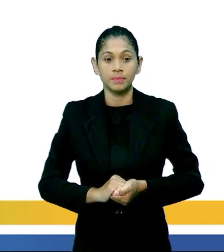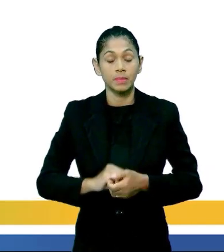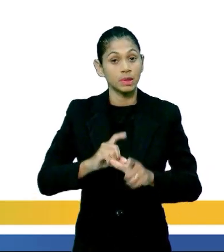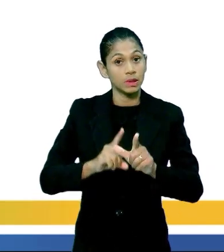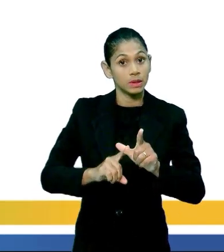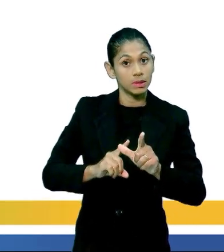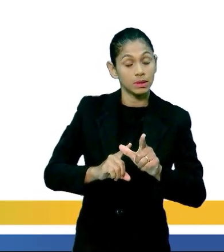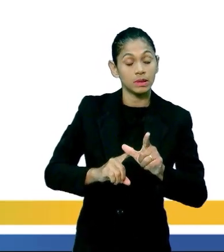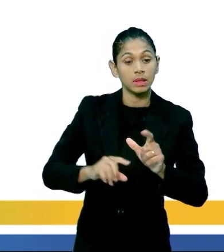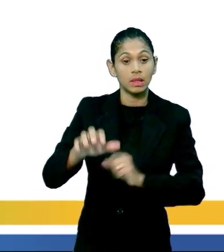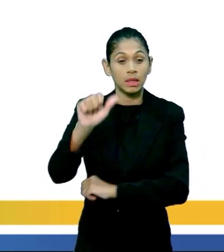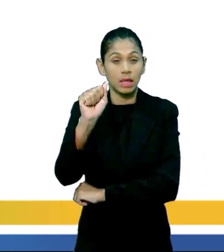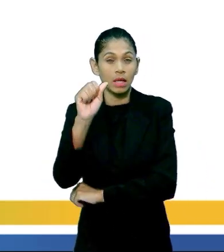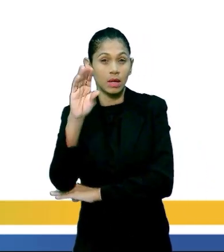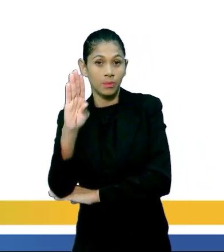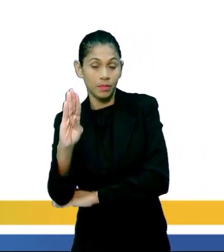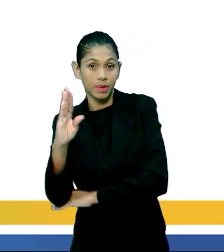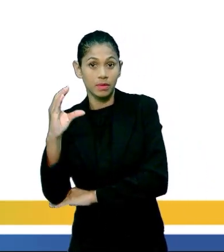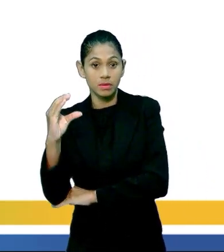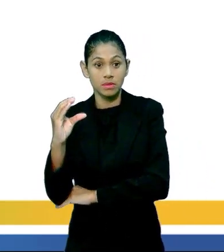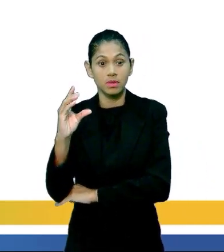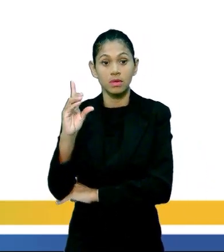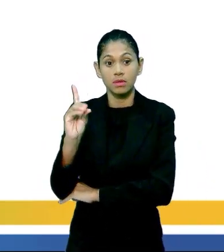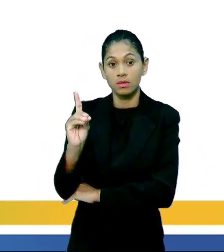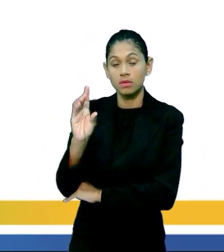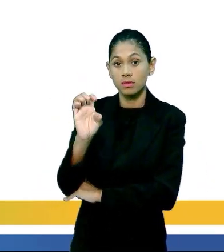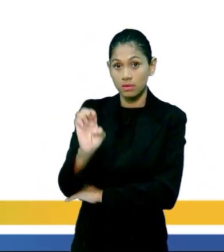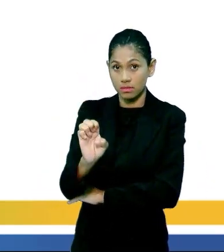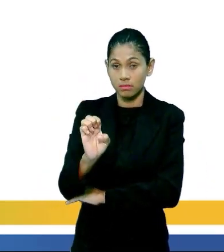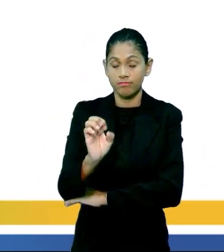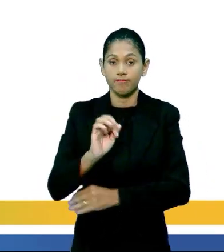e hiperglicemia. Vamos resolver essa questão.